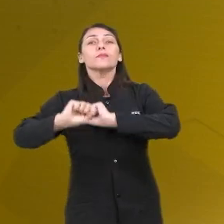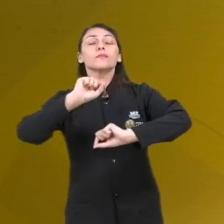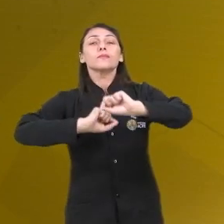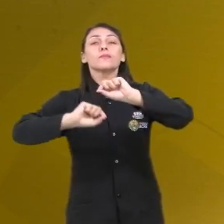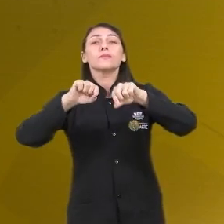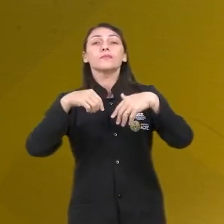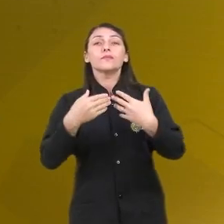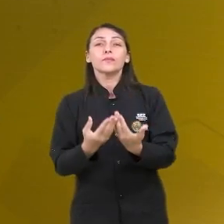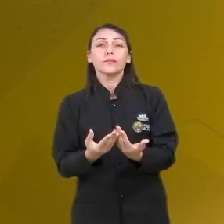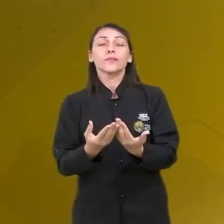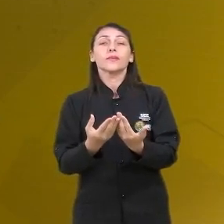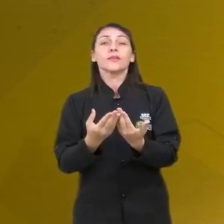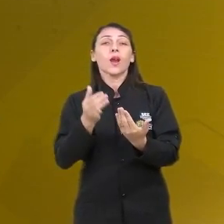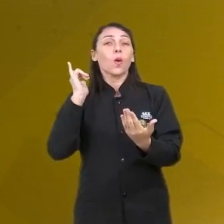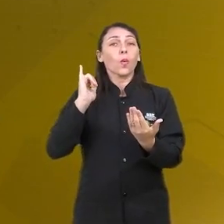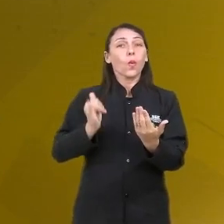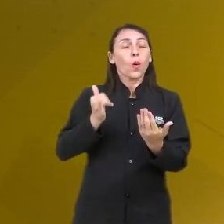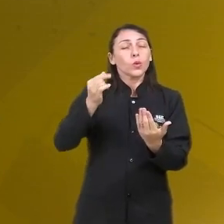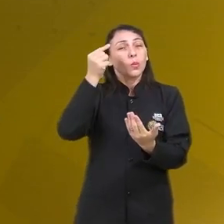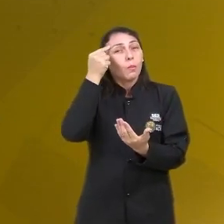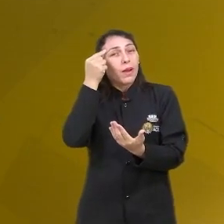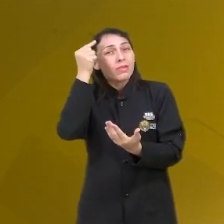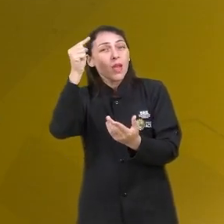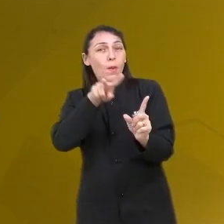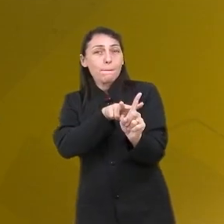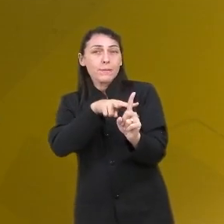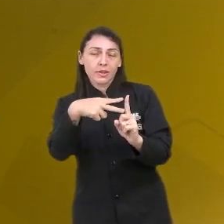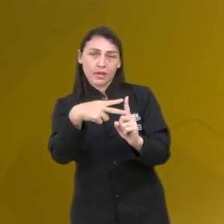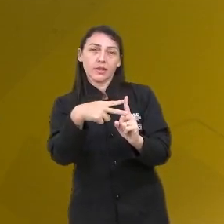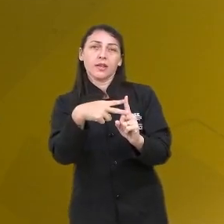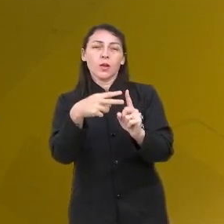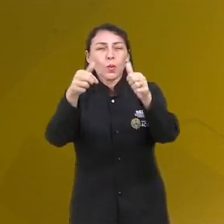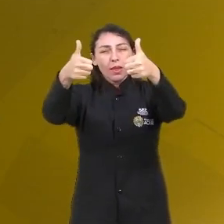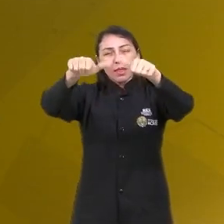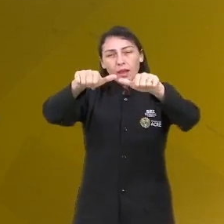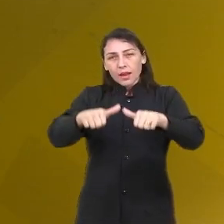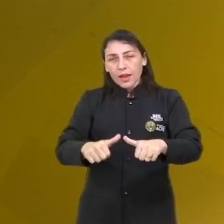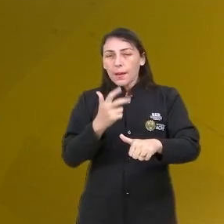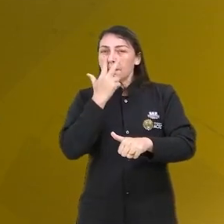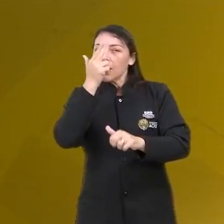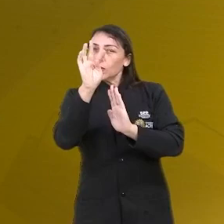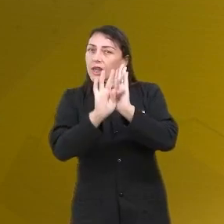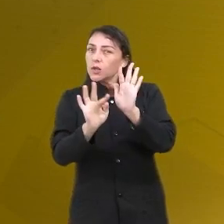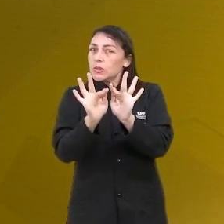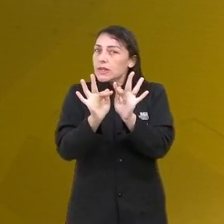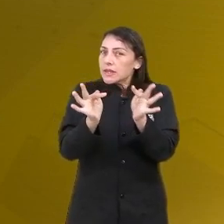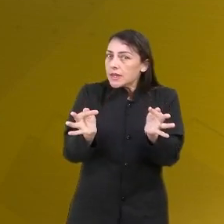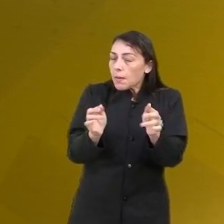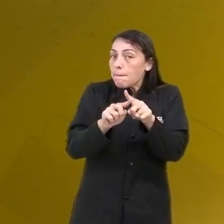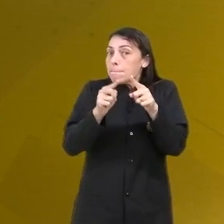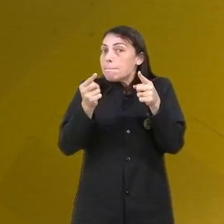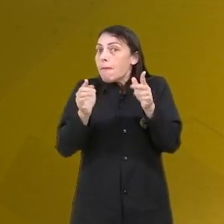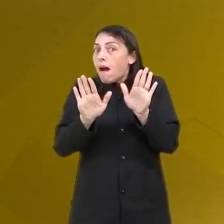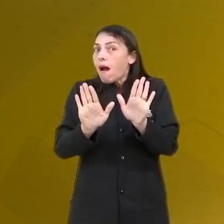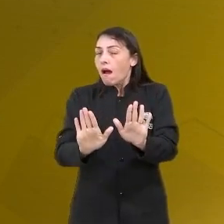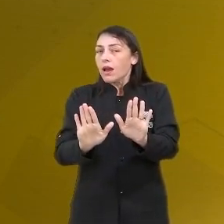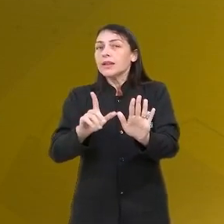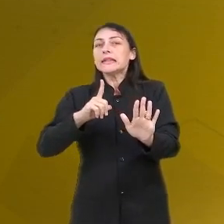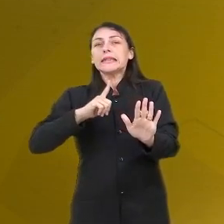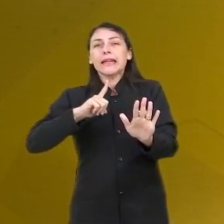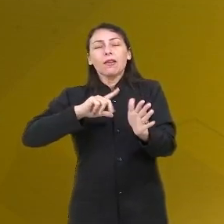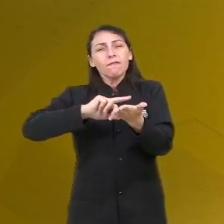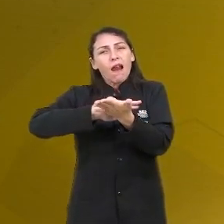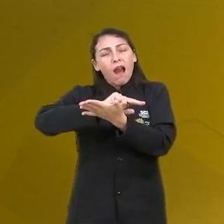um conto, ele traz aí uma ideia, uma perspectiva de uma análise. Parece um texto simples, mas ele envolve e engloba